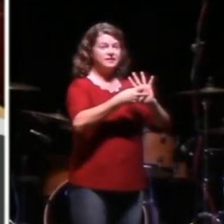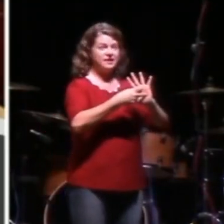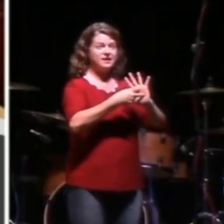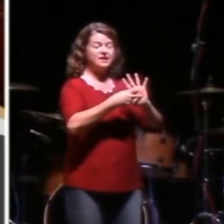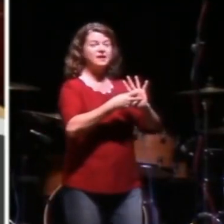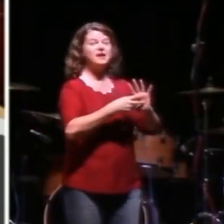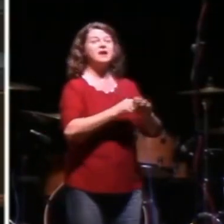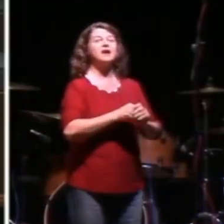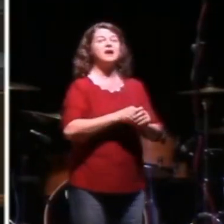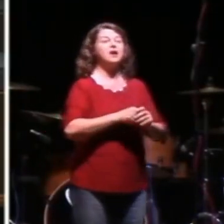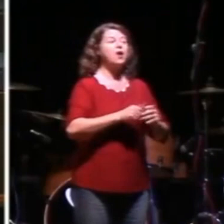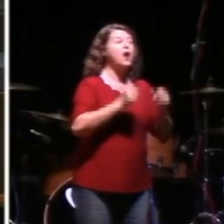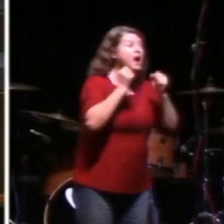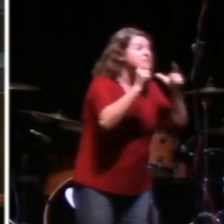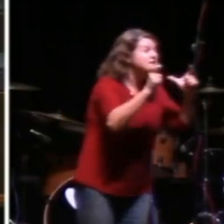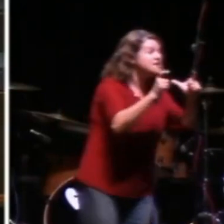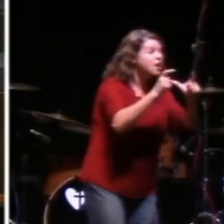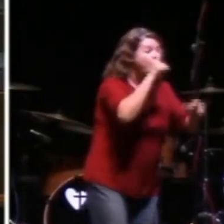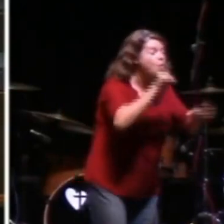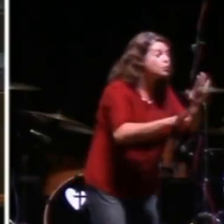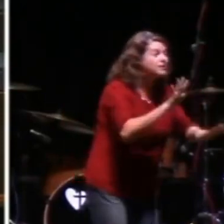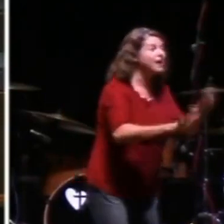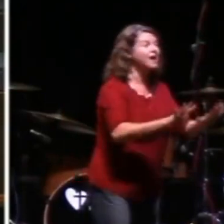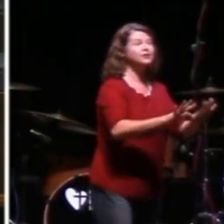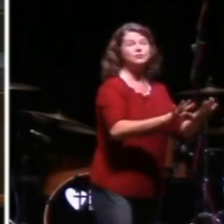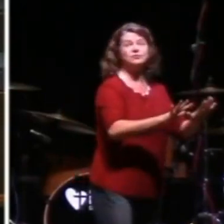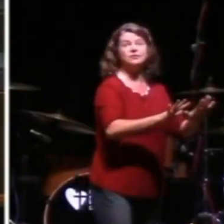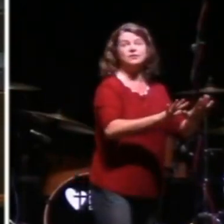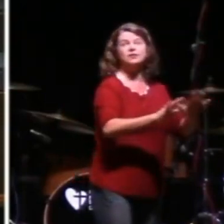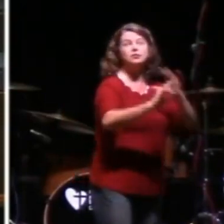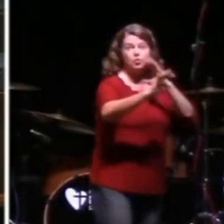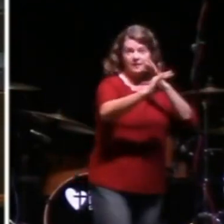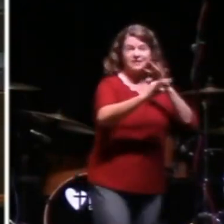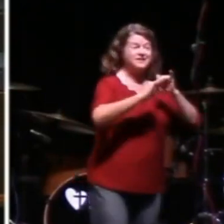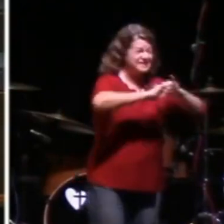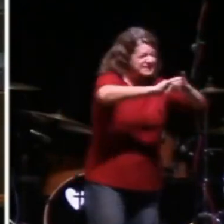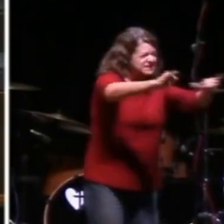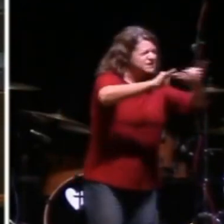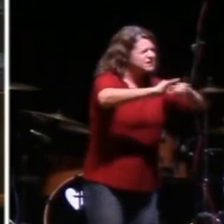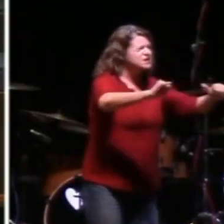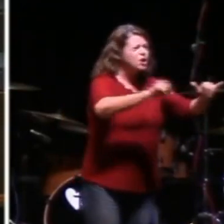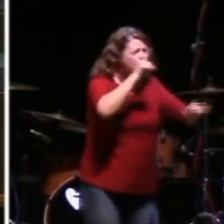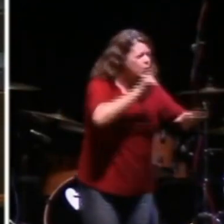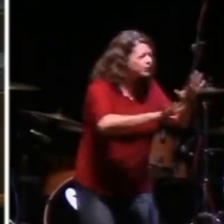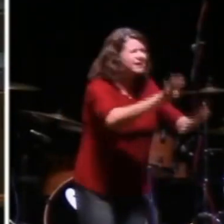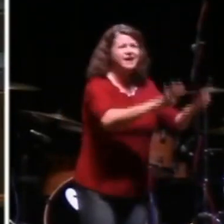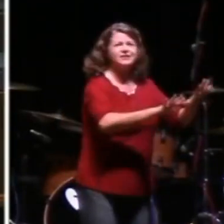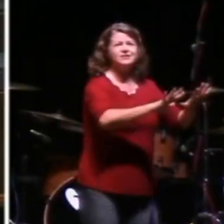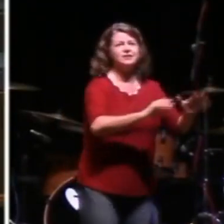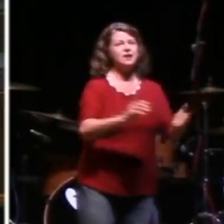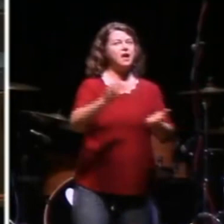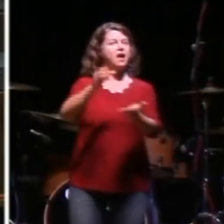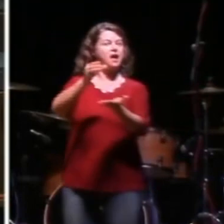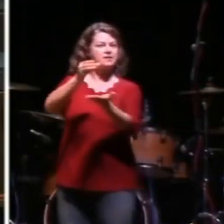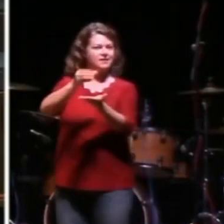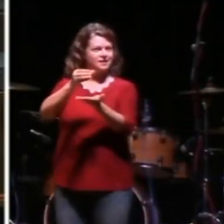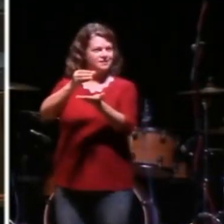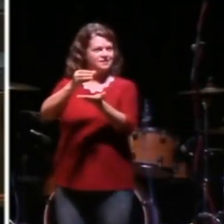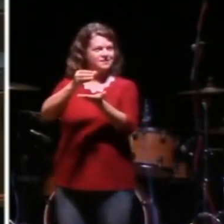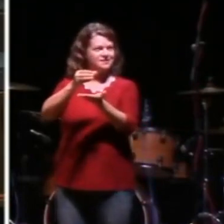anuncia olha o juiz vai vir e vai vir pesado e a taça